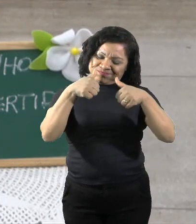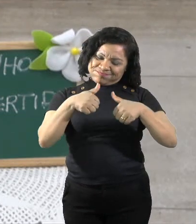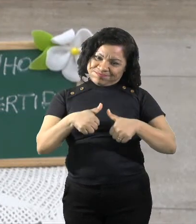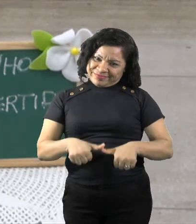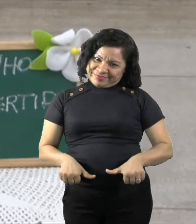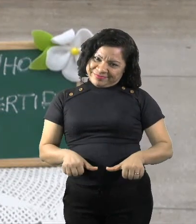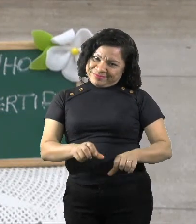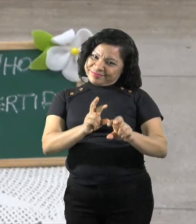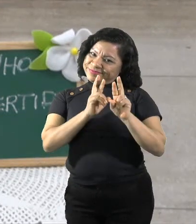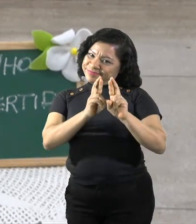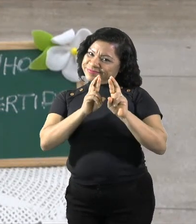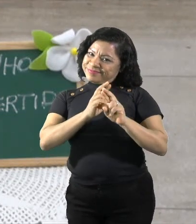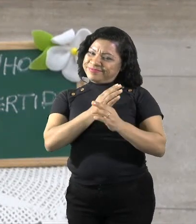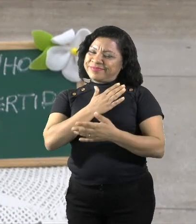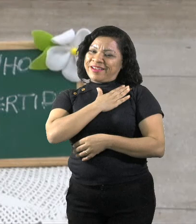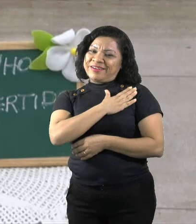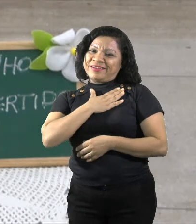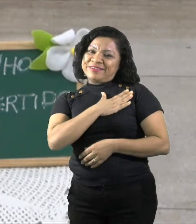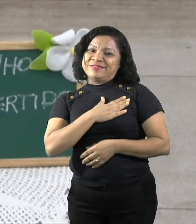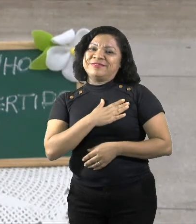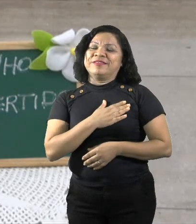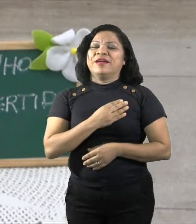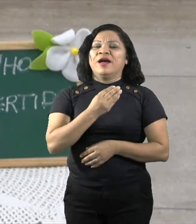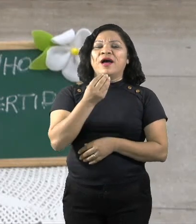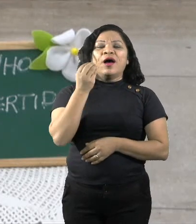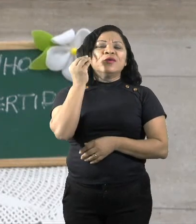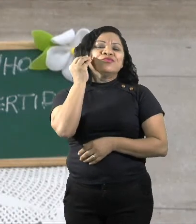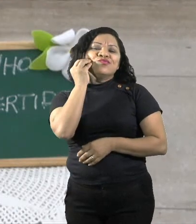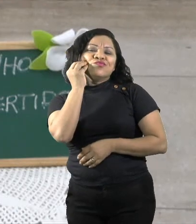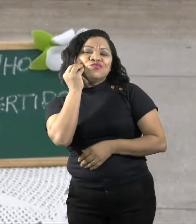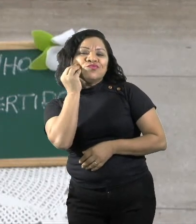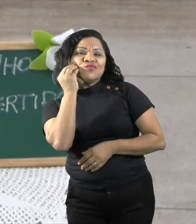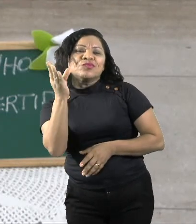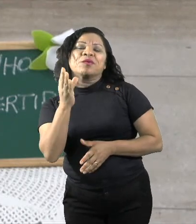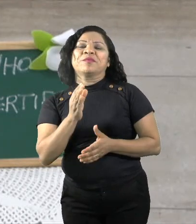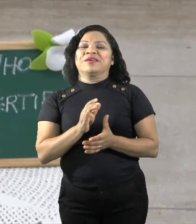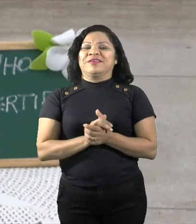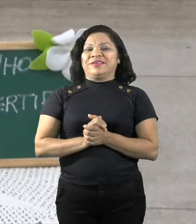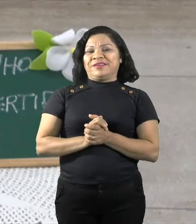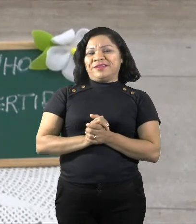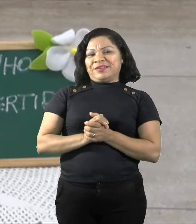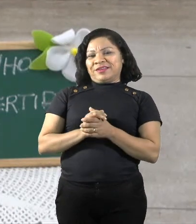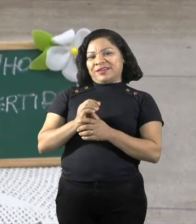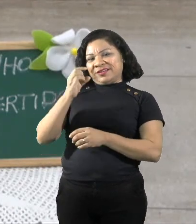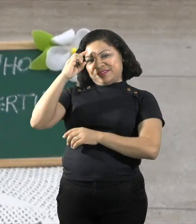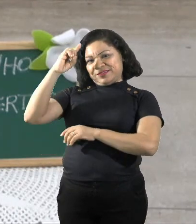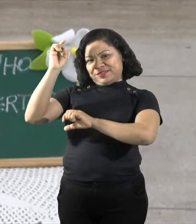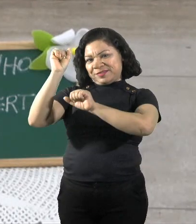gostado. Um beijo da tia Selma, fiquem todos com Deus.